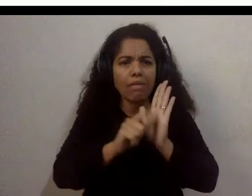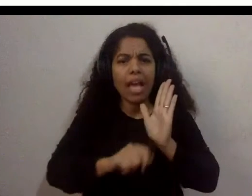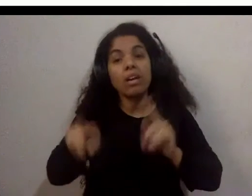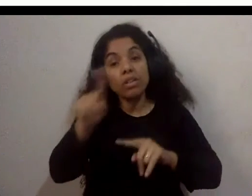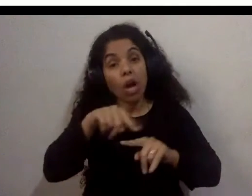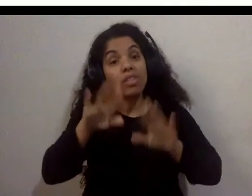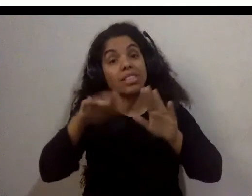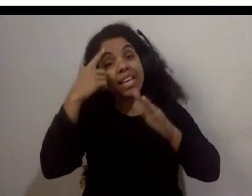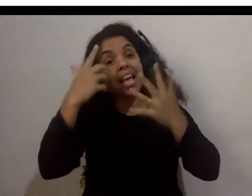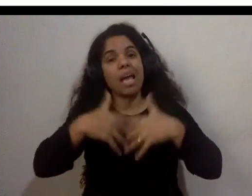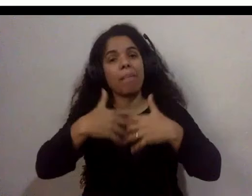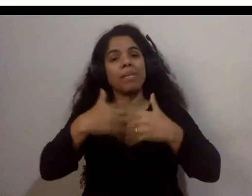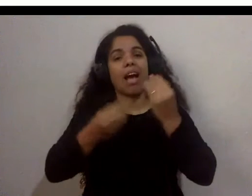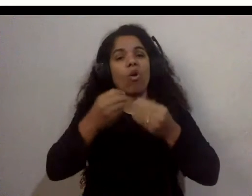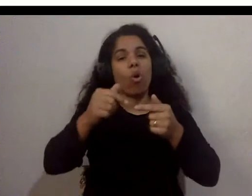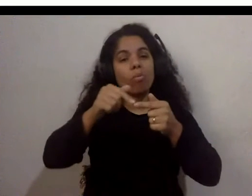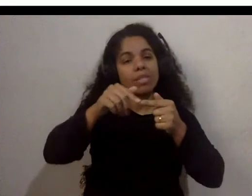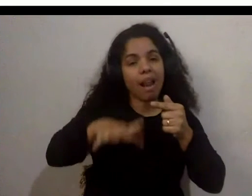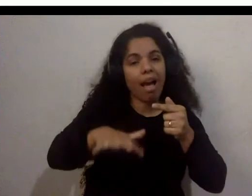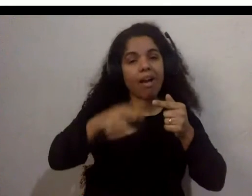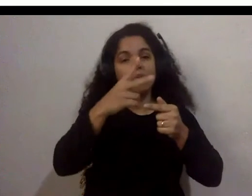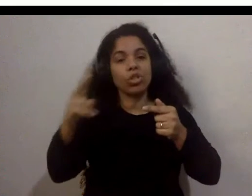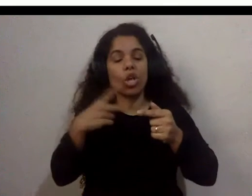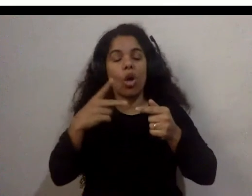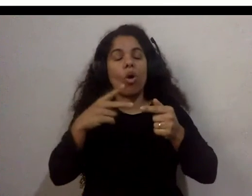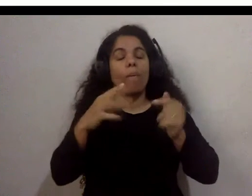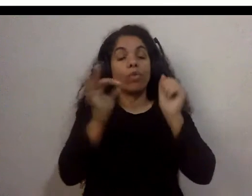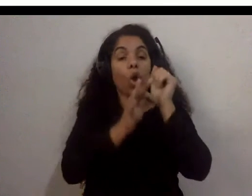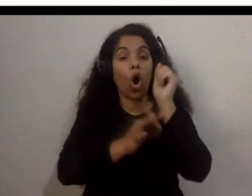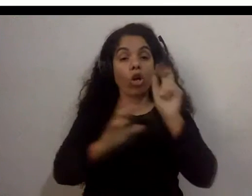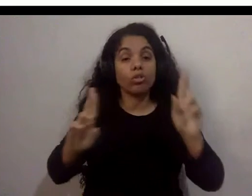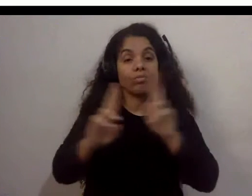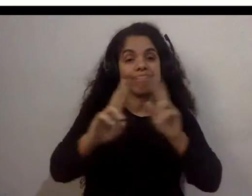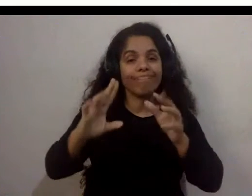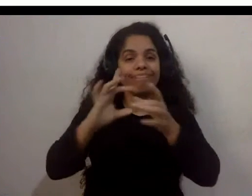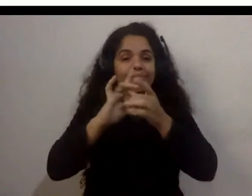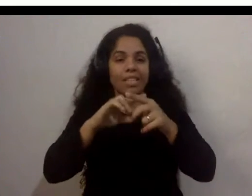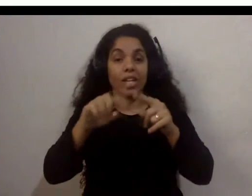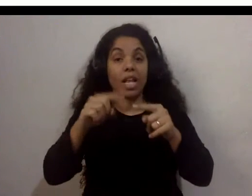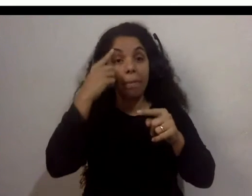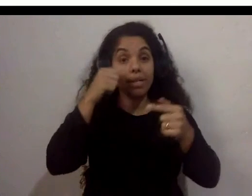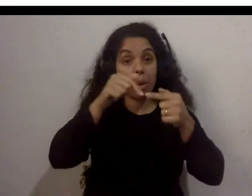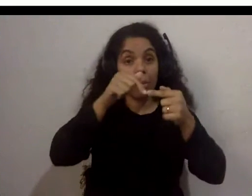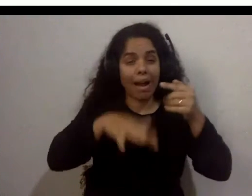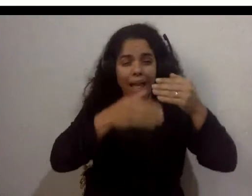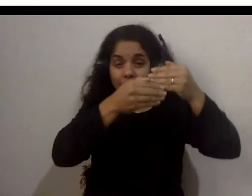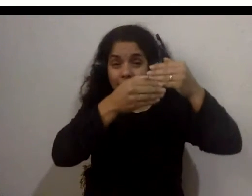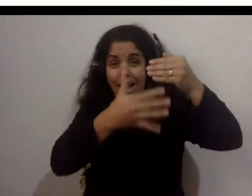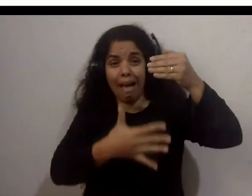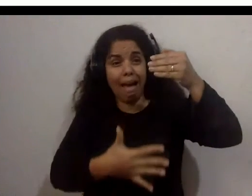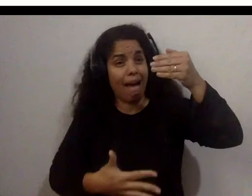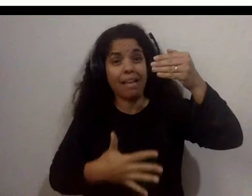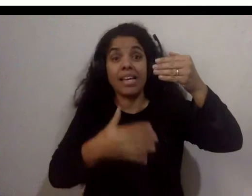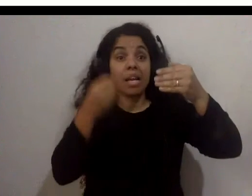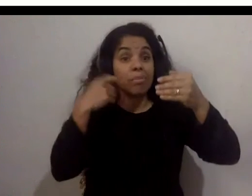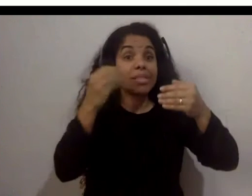você deveria repensar como as classes ou como o seu código está se relacionando. Você imagina que eu tenho uma classe muito grande e que eu tenho que testar ela e